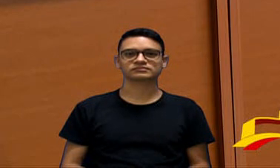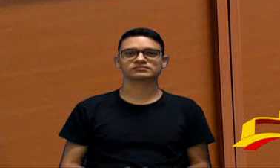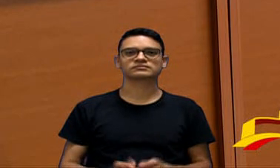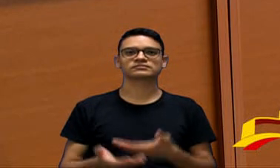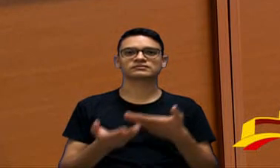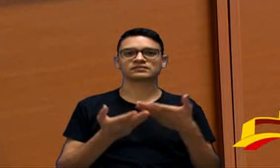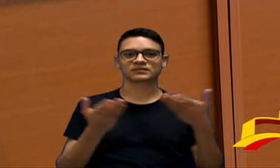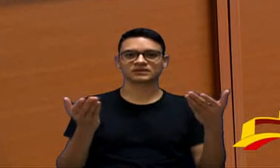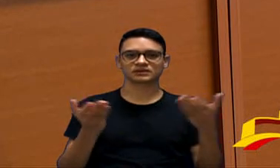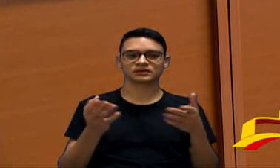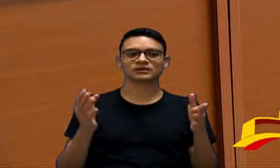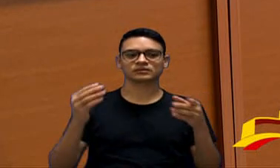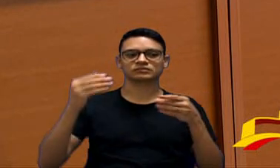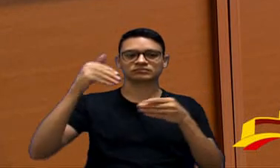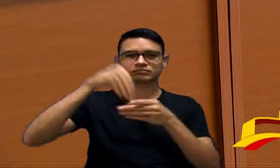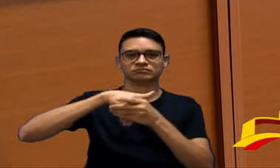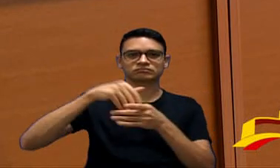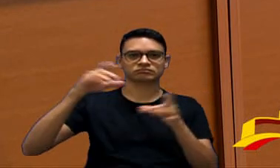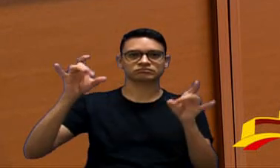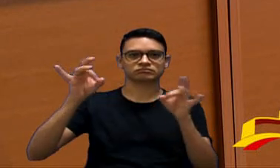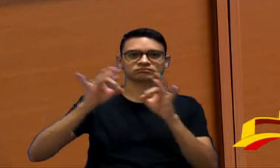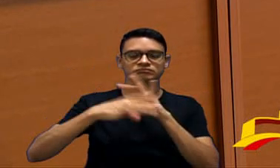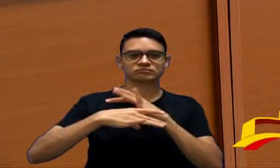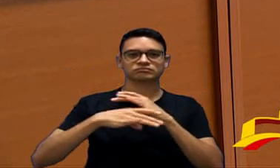Encerrada a votação.